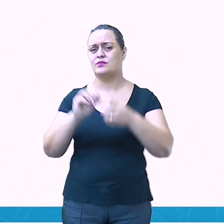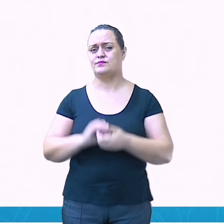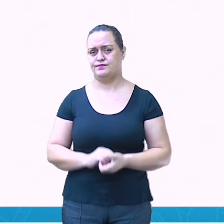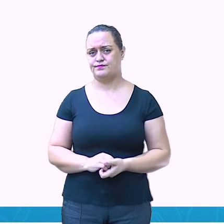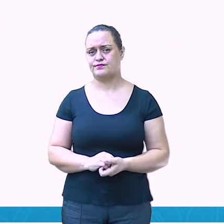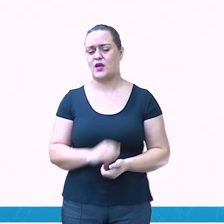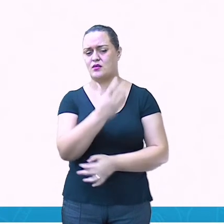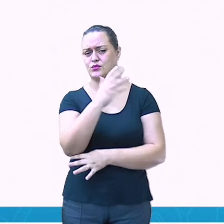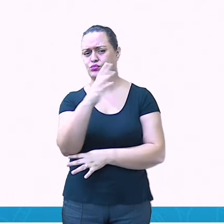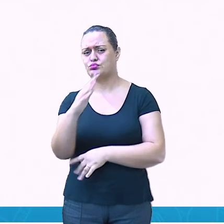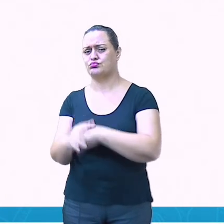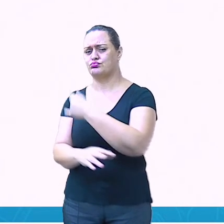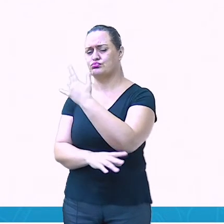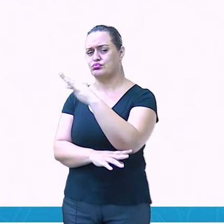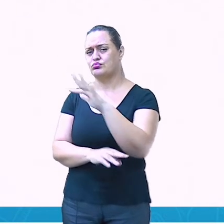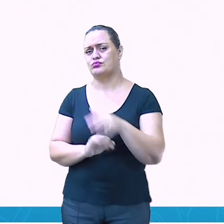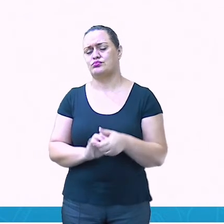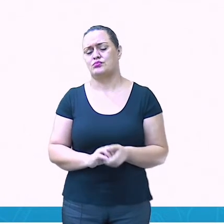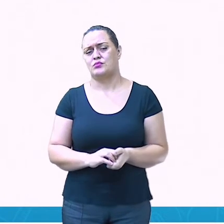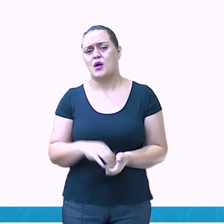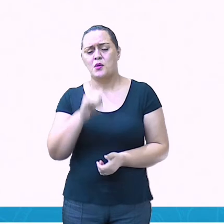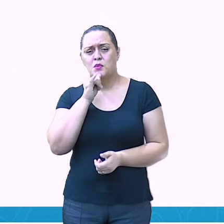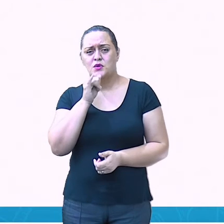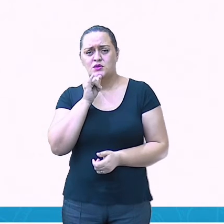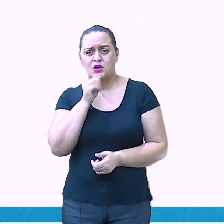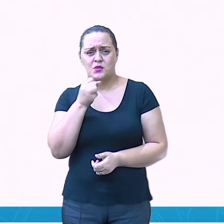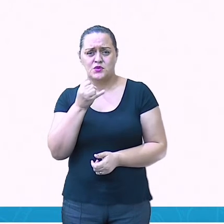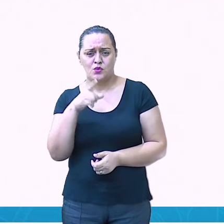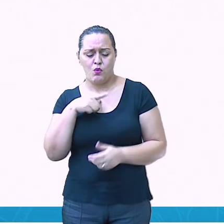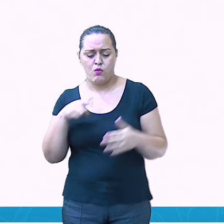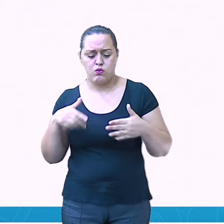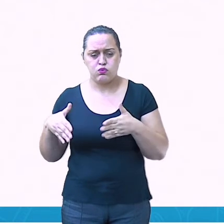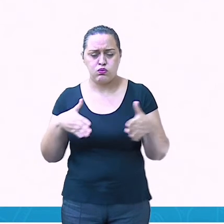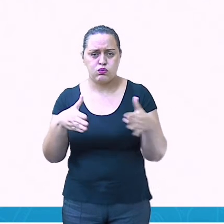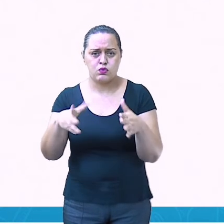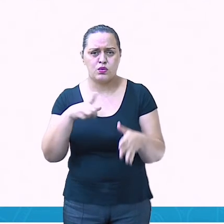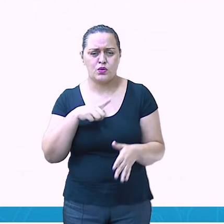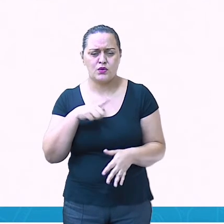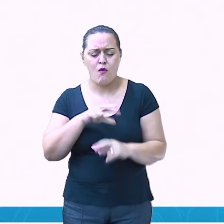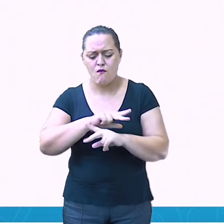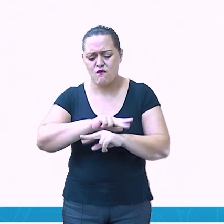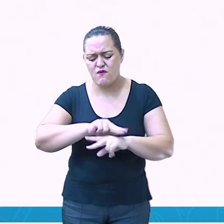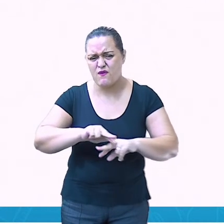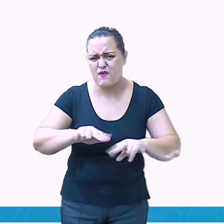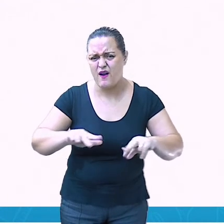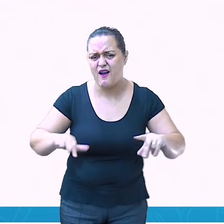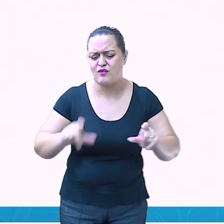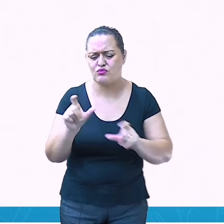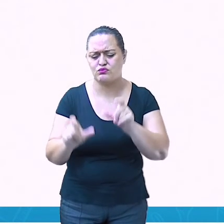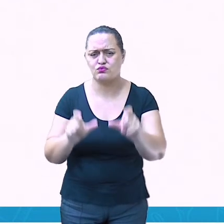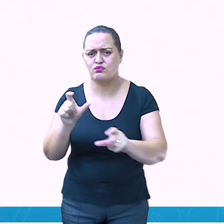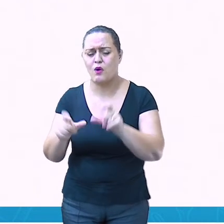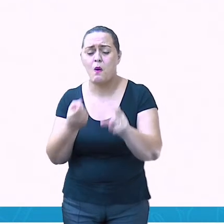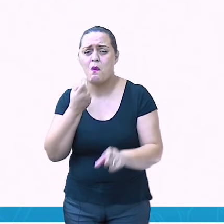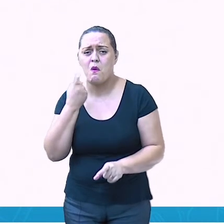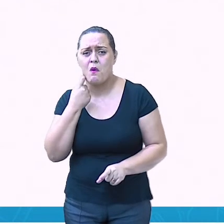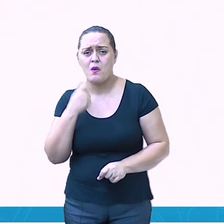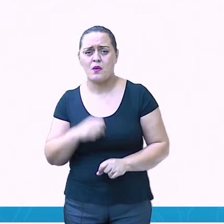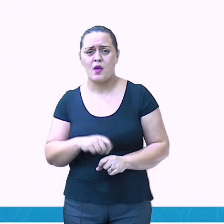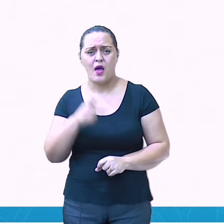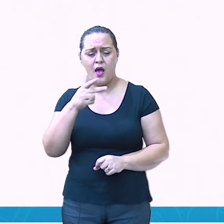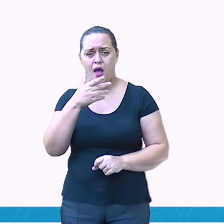espécies de peixes e ali você vai retirando e não repõe e também não permite que as